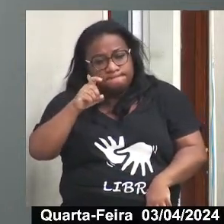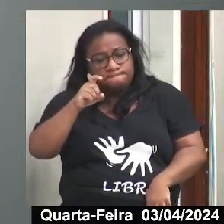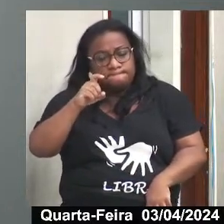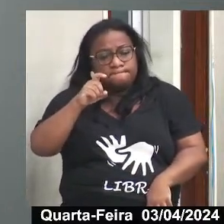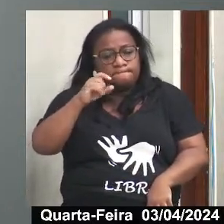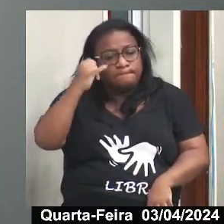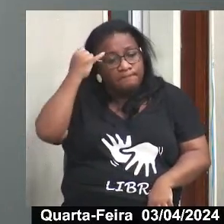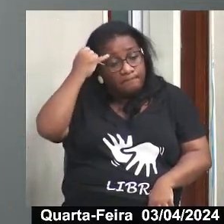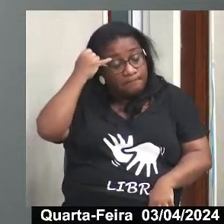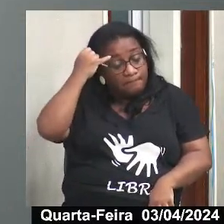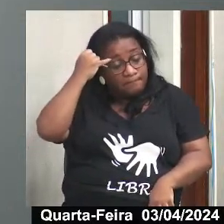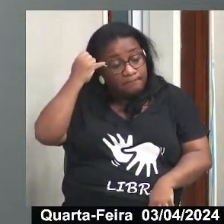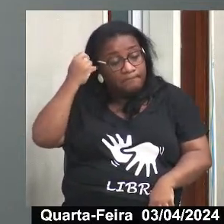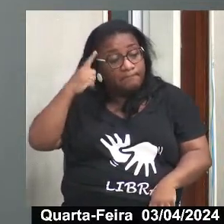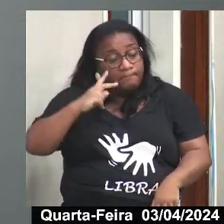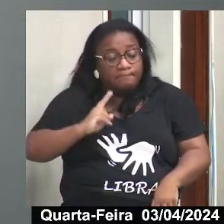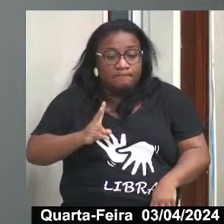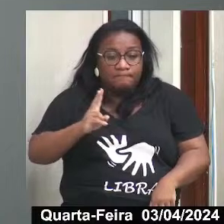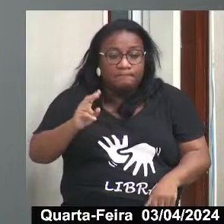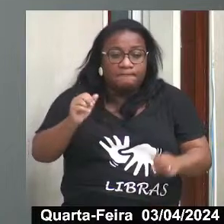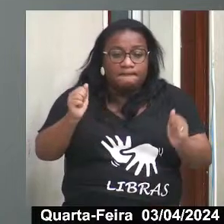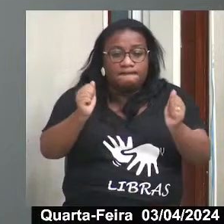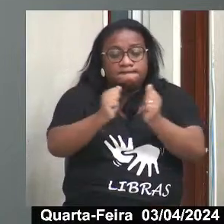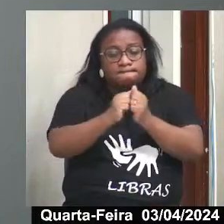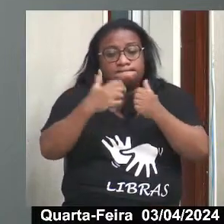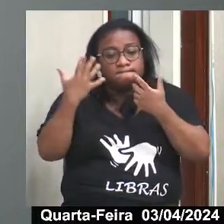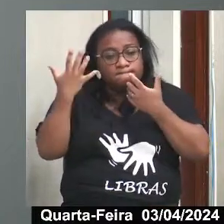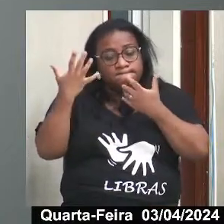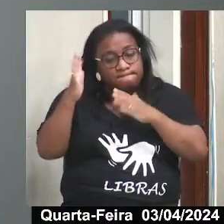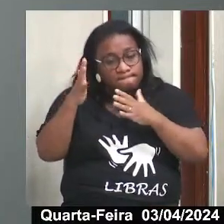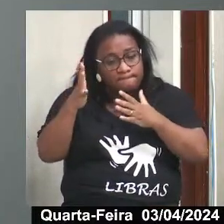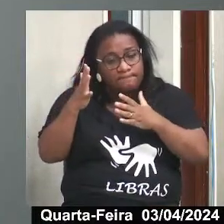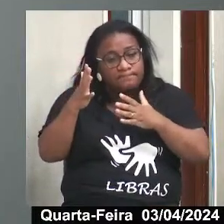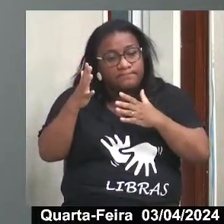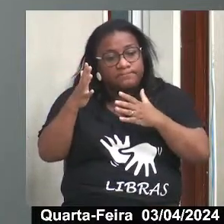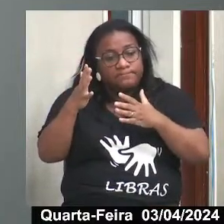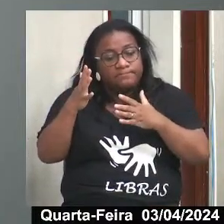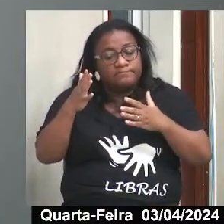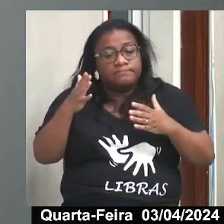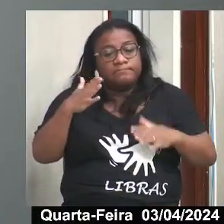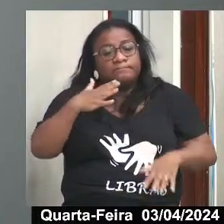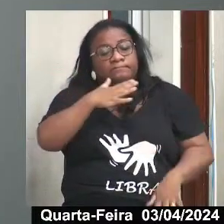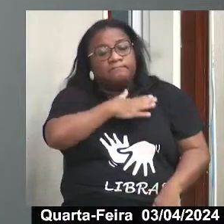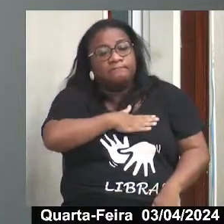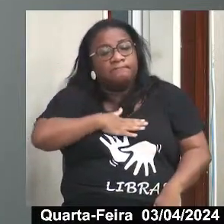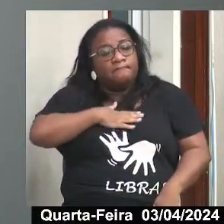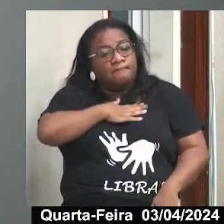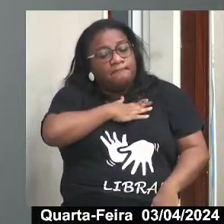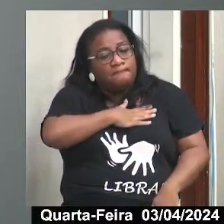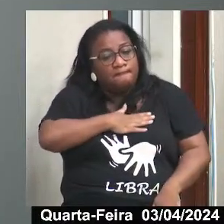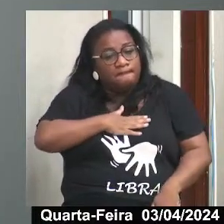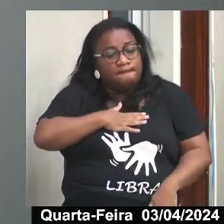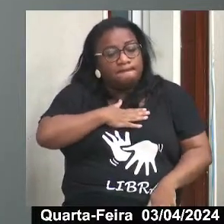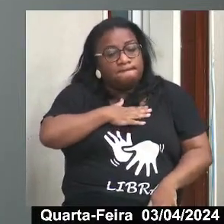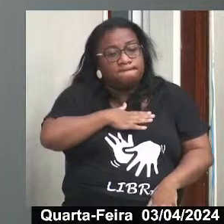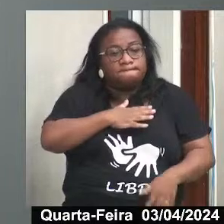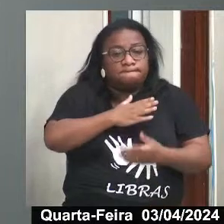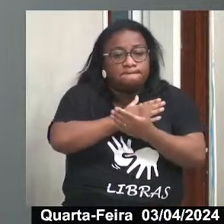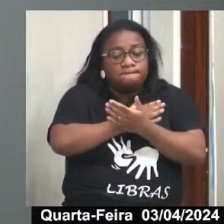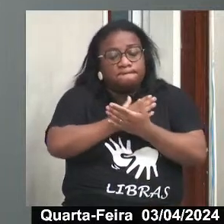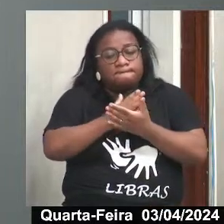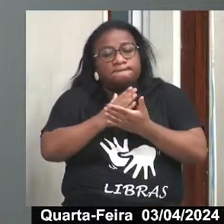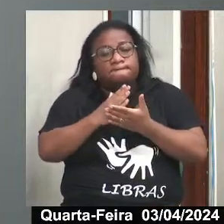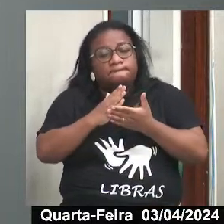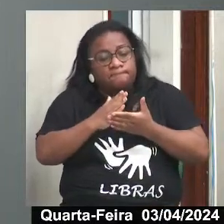compõe aí com meu amigo Índio Silva. Está bem acompanhado, tá, Índio? Parabéns. Gostaria de iniciar a